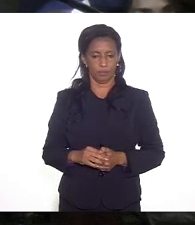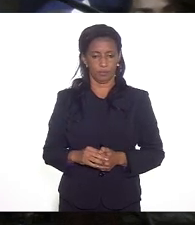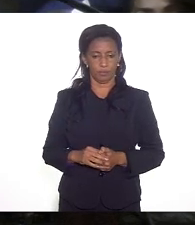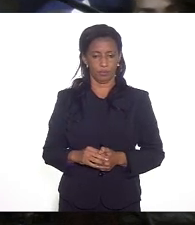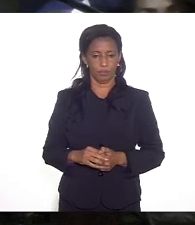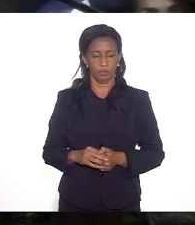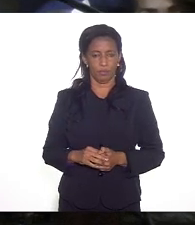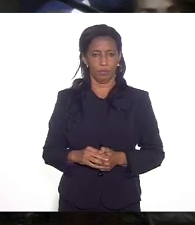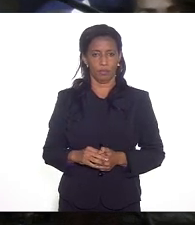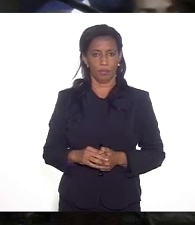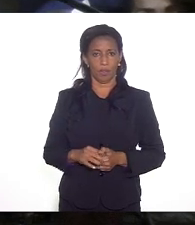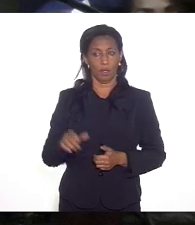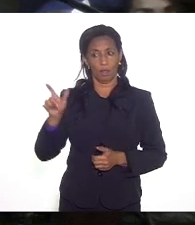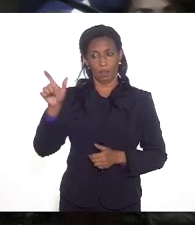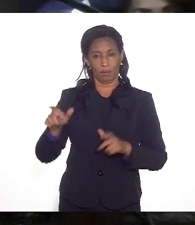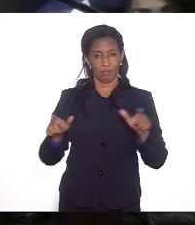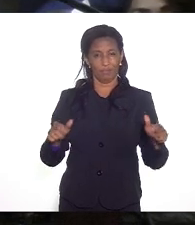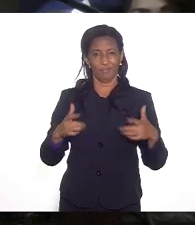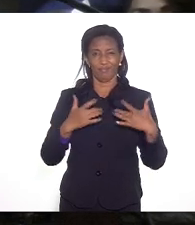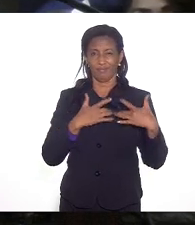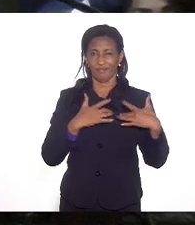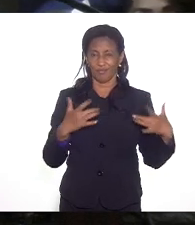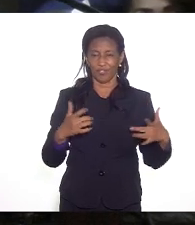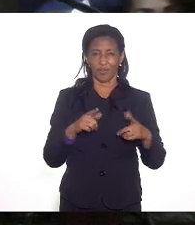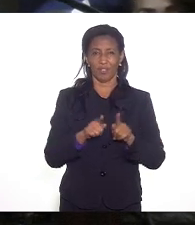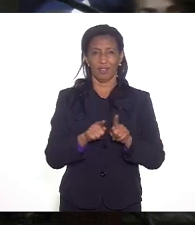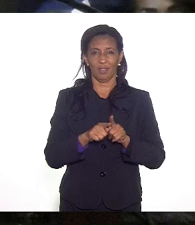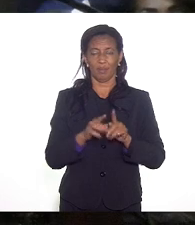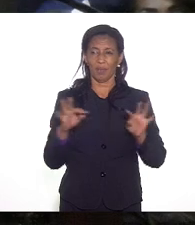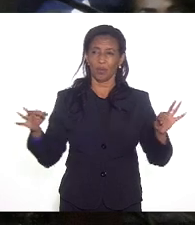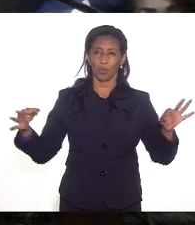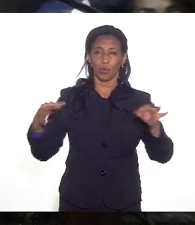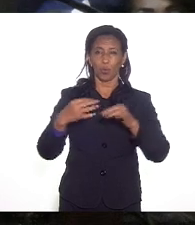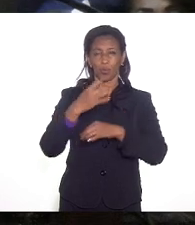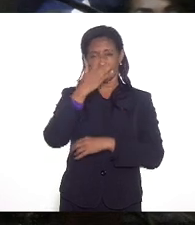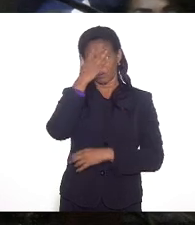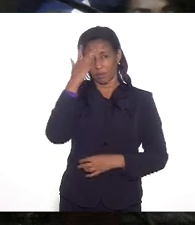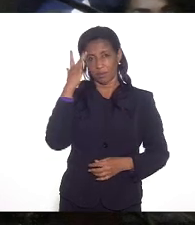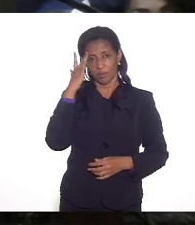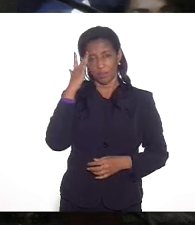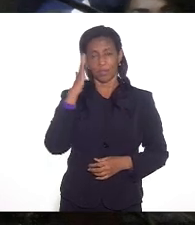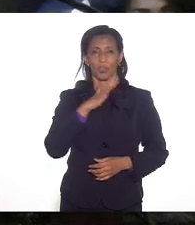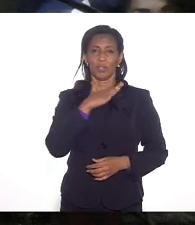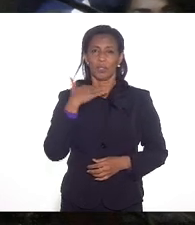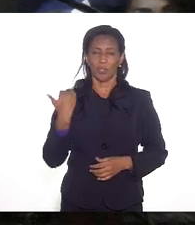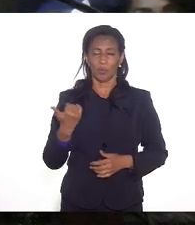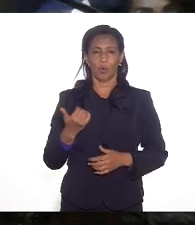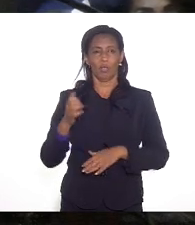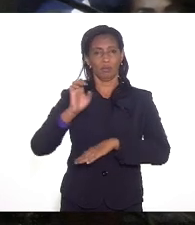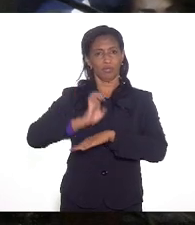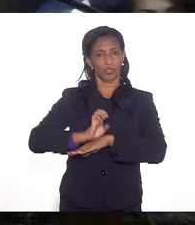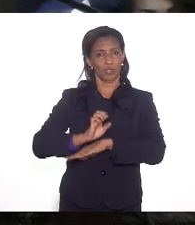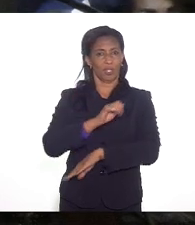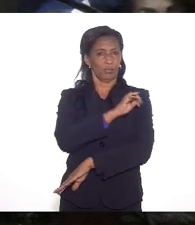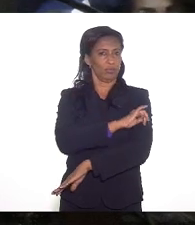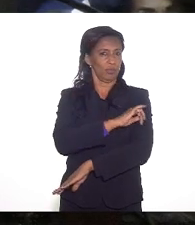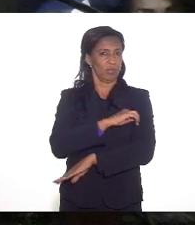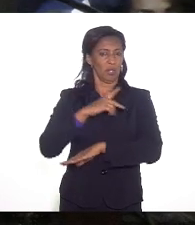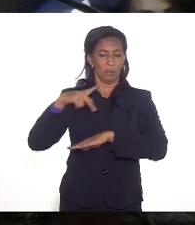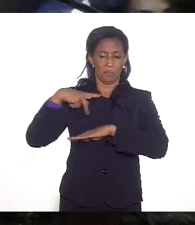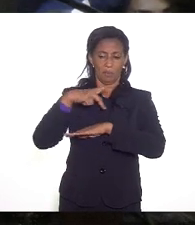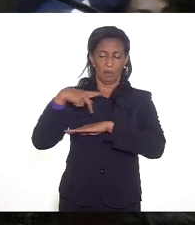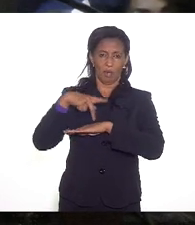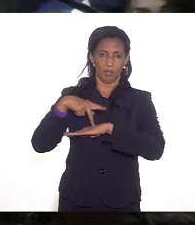na figura deles eu quero externar aqui também a todos aqueles que faleceram no estado do Rio de Janeiro no